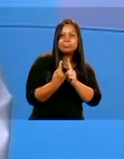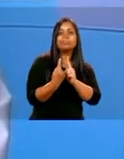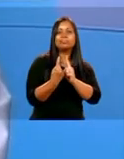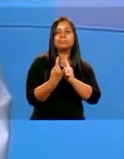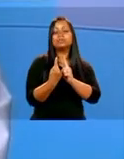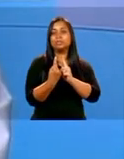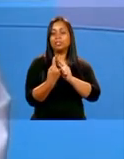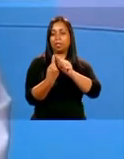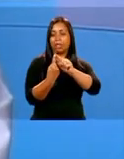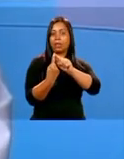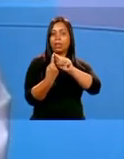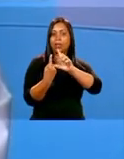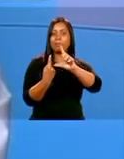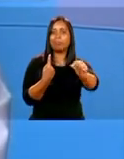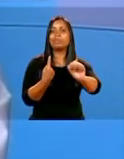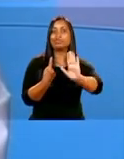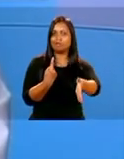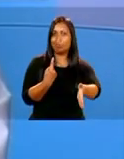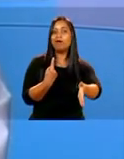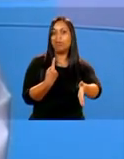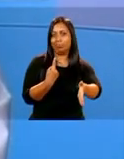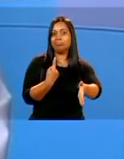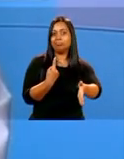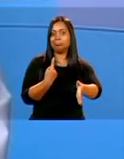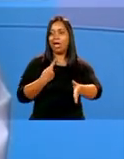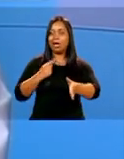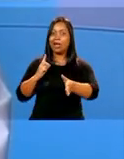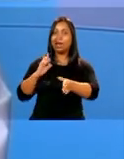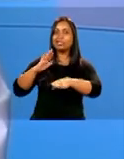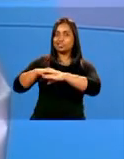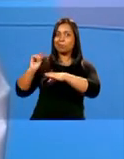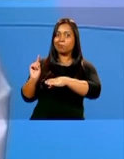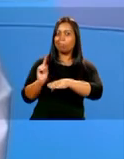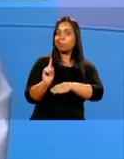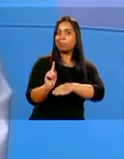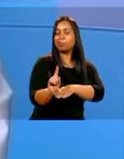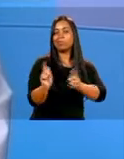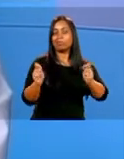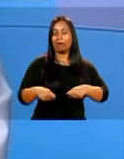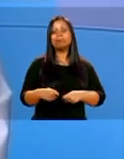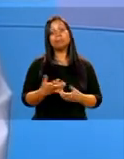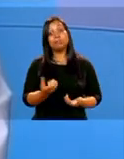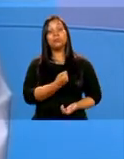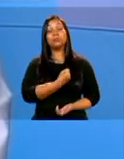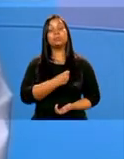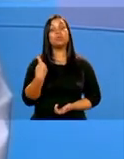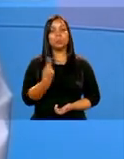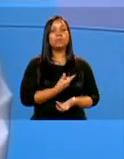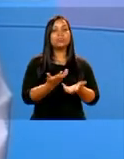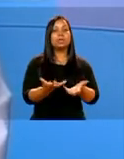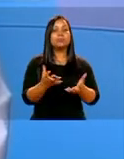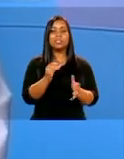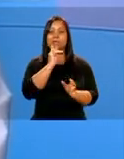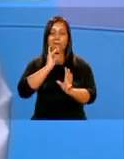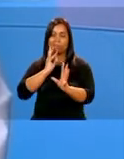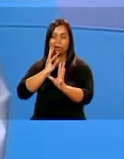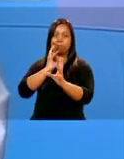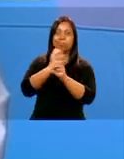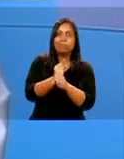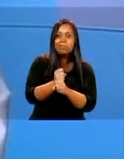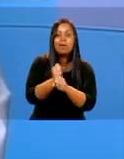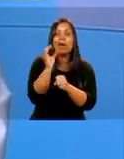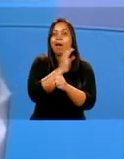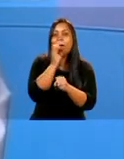esteja na fila assim que tiver alta um paciente que está em atendimento, né? Então, esses são os números aí. A gente pretende zerar essa fila